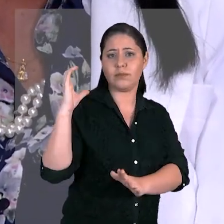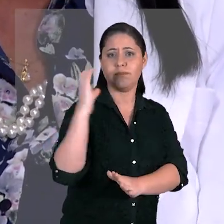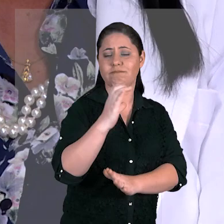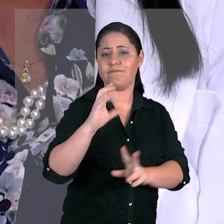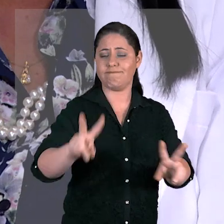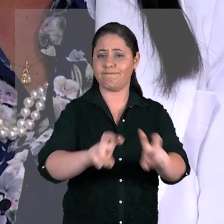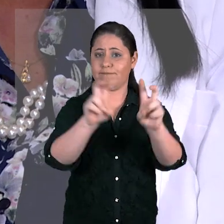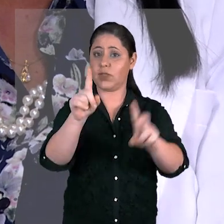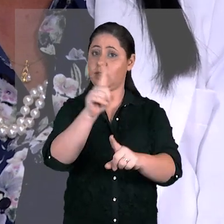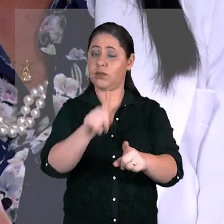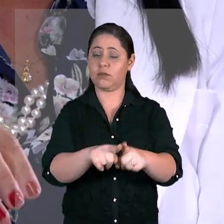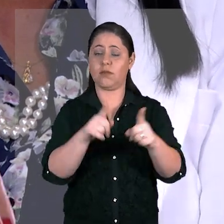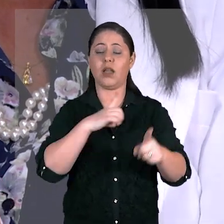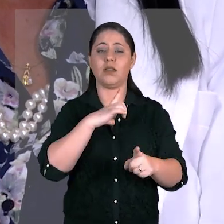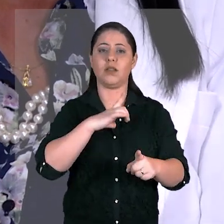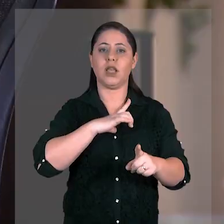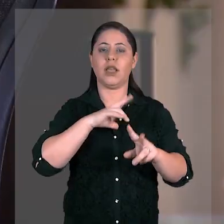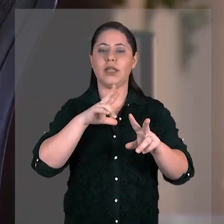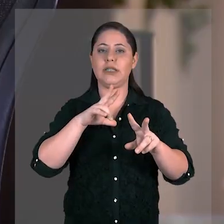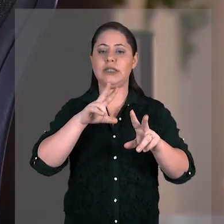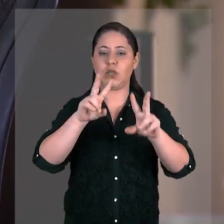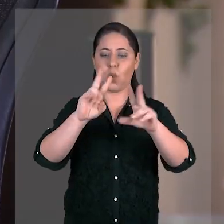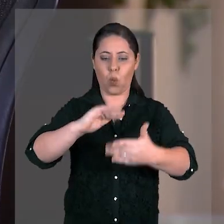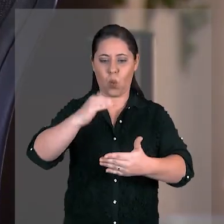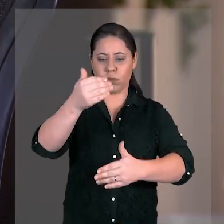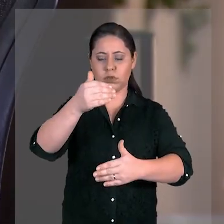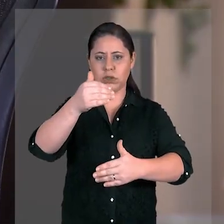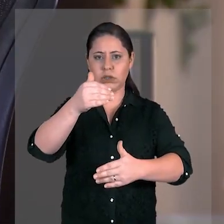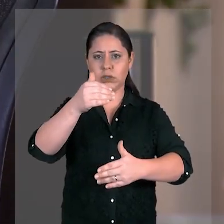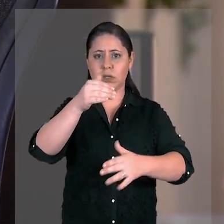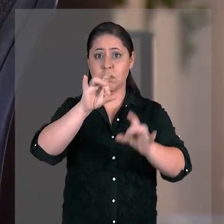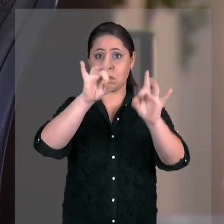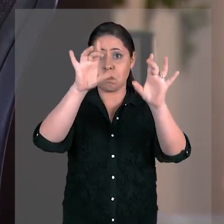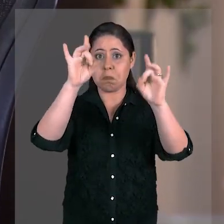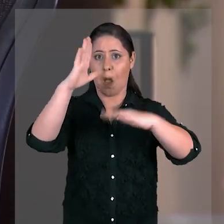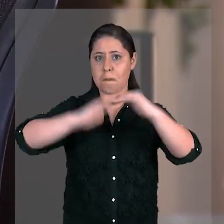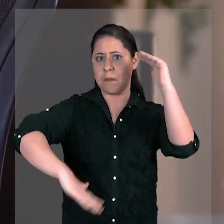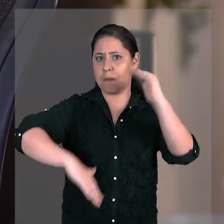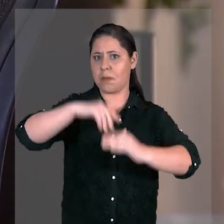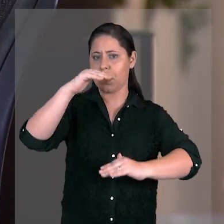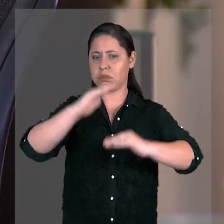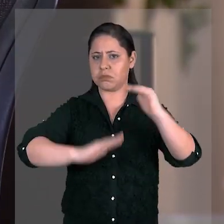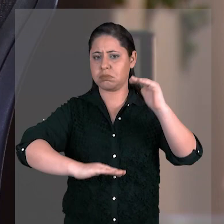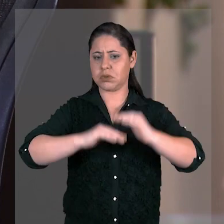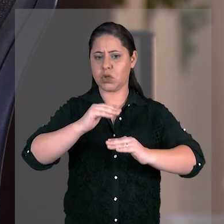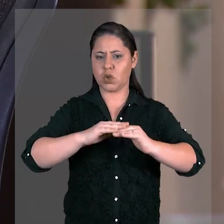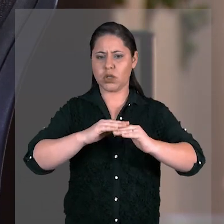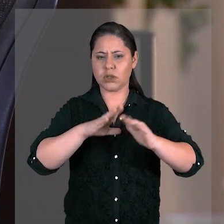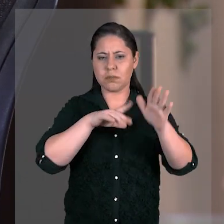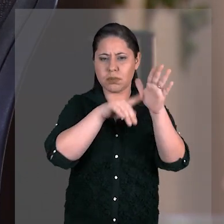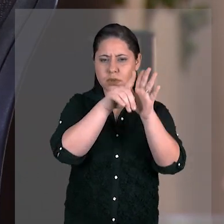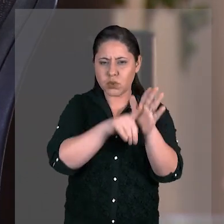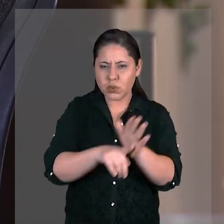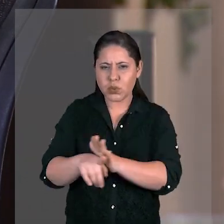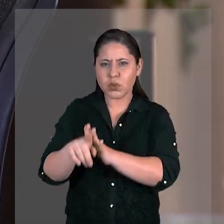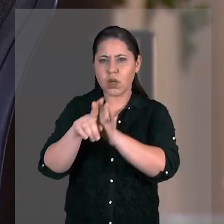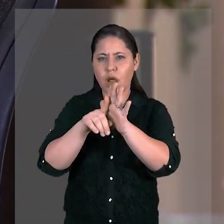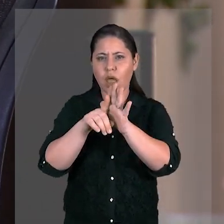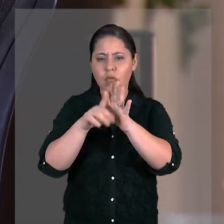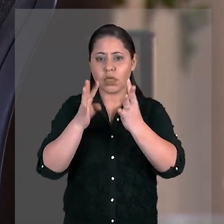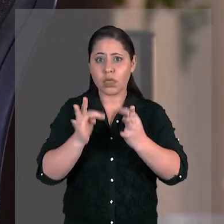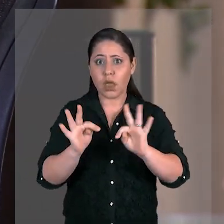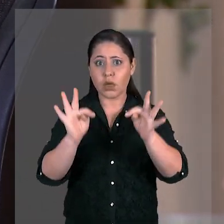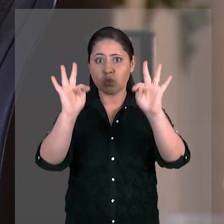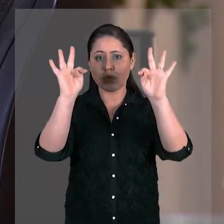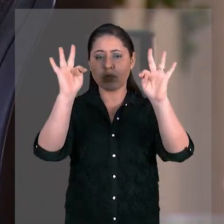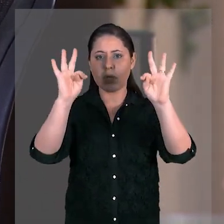cibernético. Mas a gente tem um aparelhamento muito grande que já se busca informações e conhecimentos e